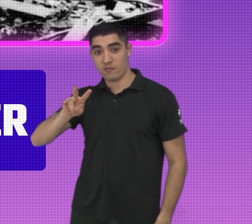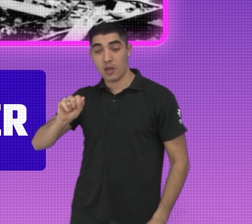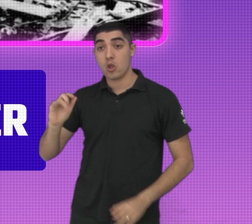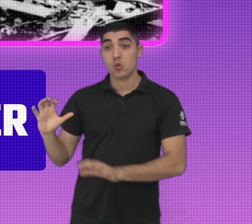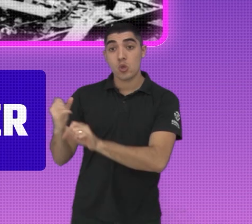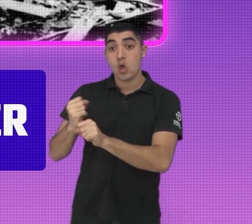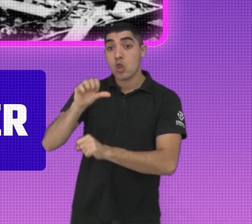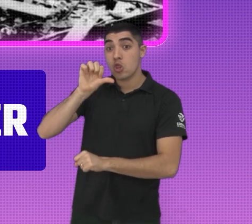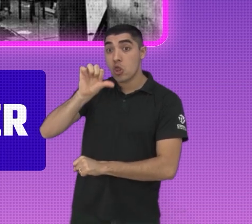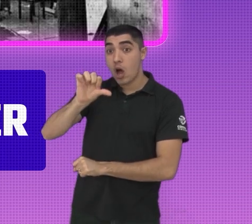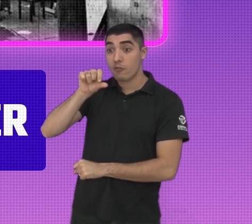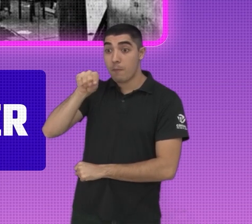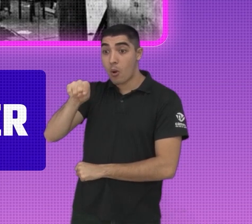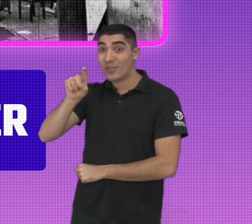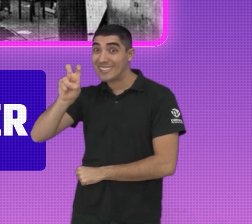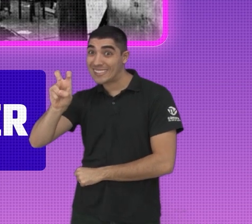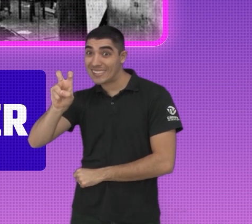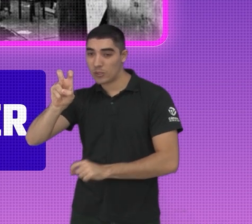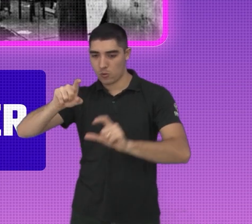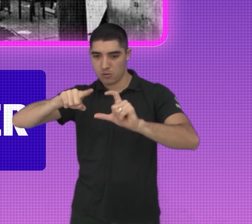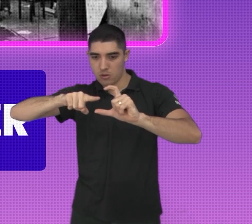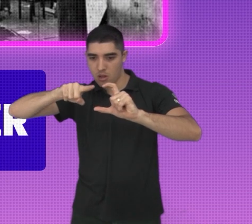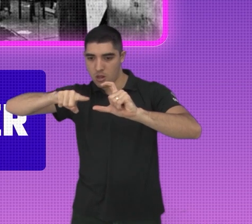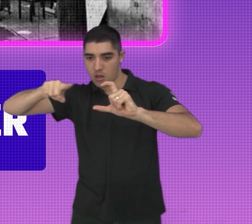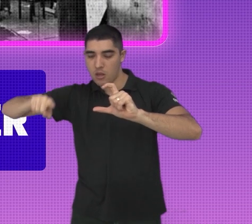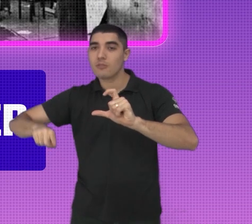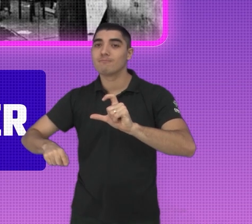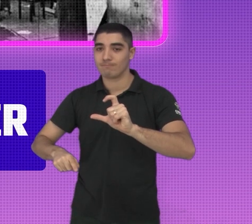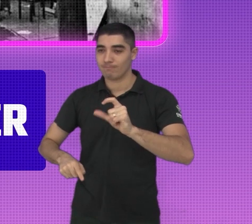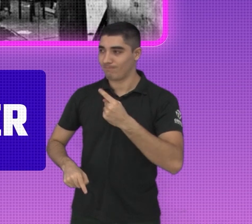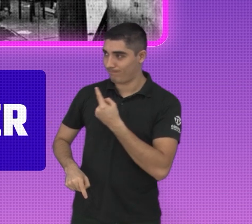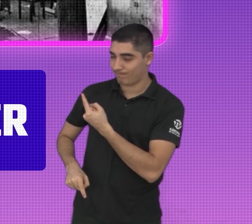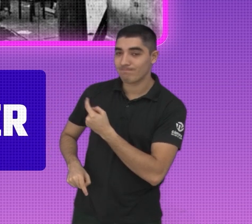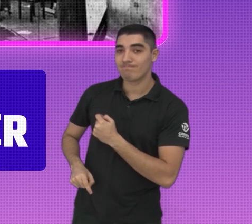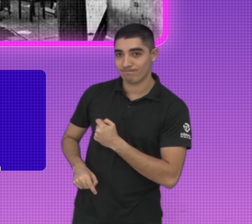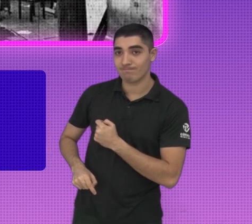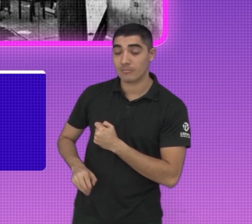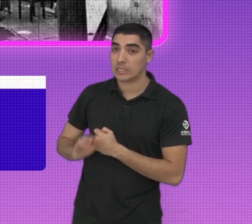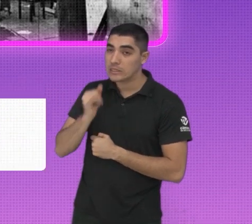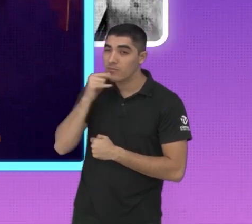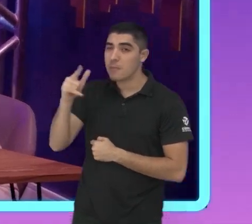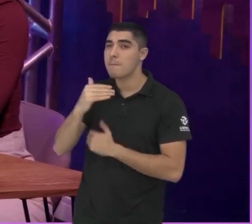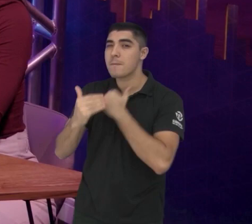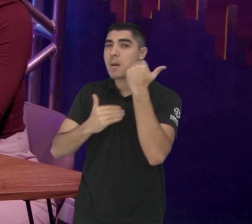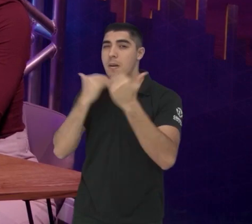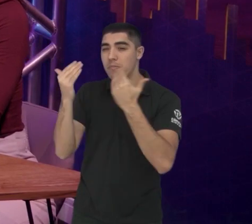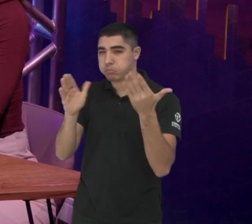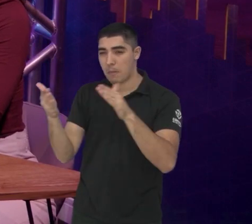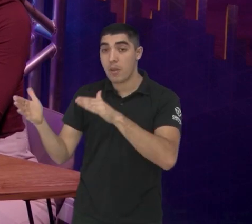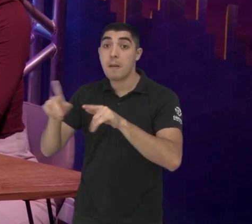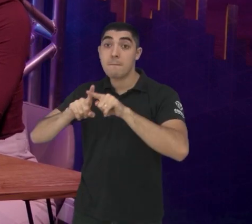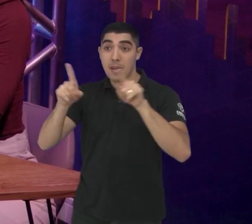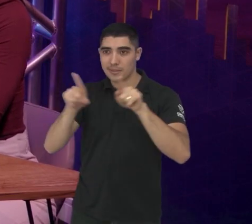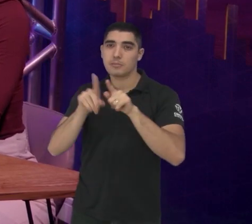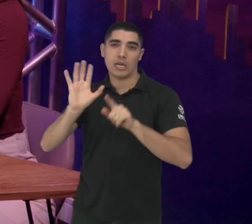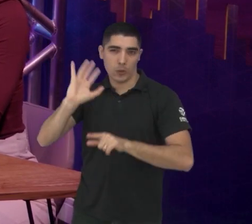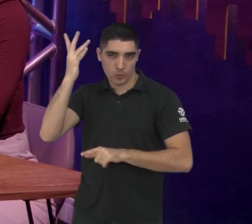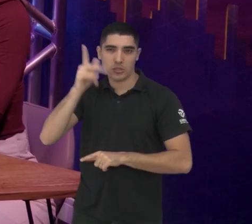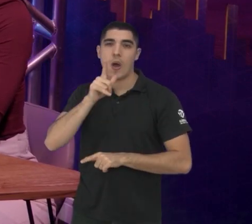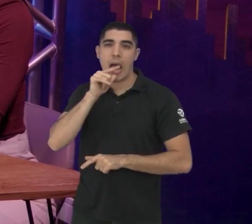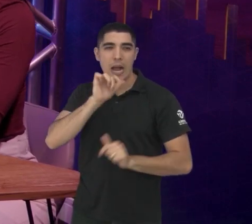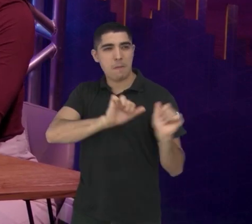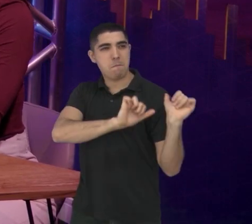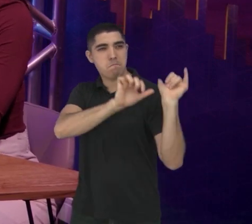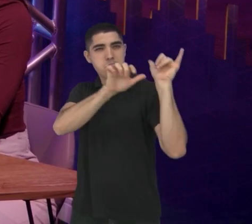categoria 9,5. Mas aí lá, né, tiveram, infelizmente, muitas mortes também, e tsunamis